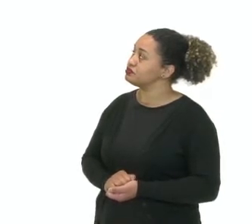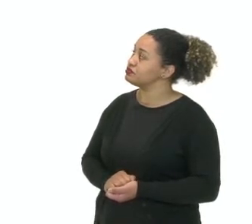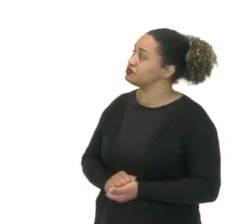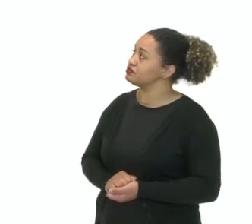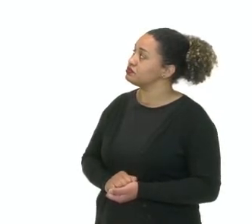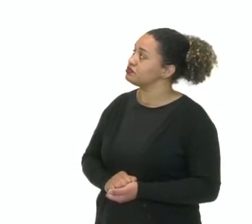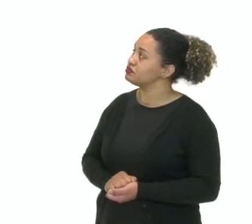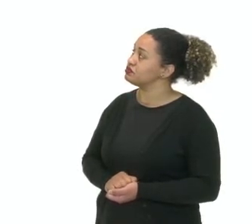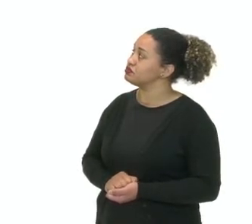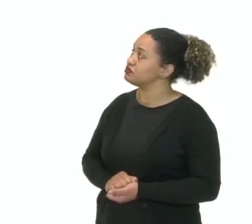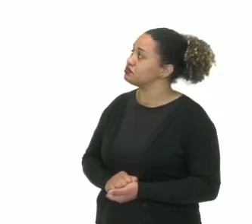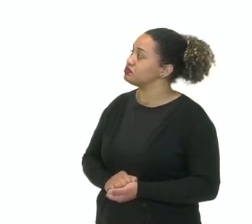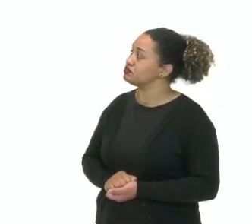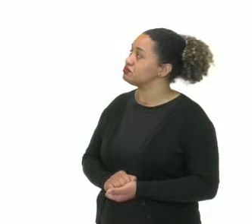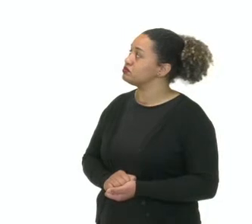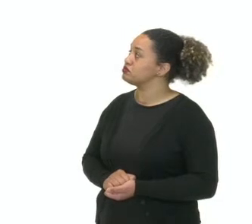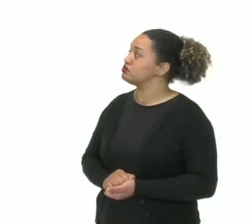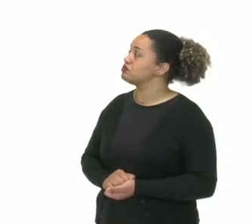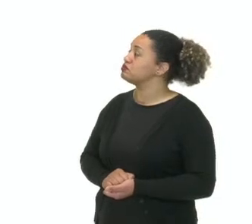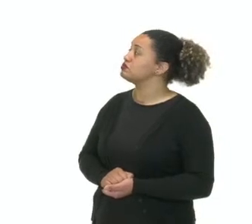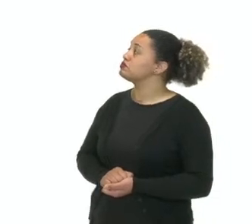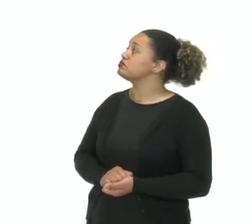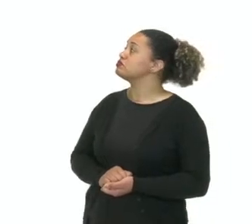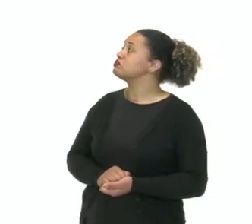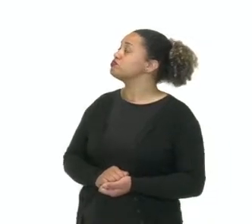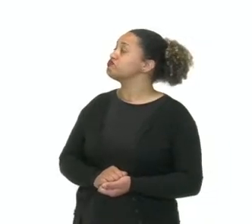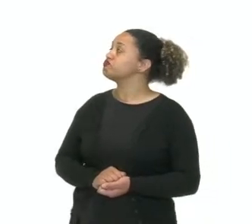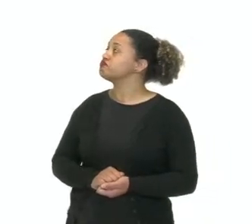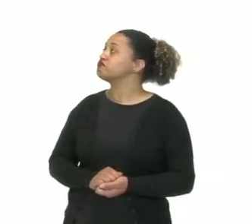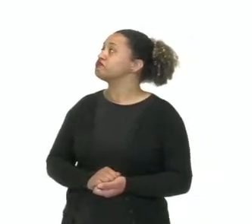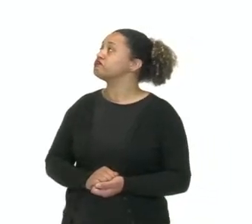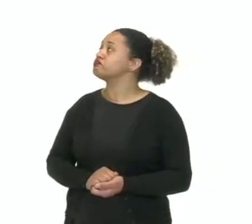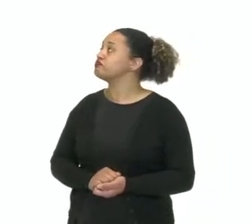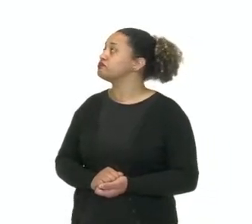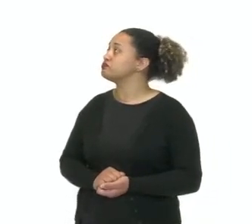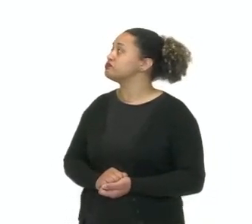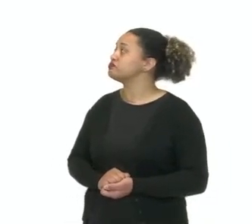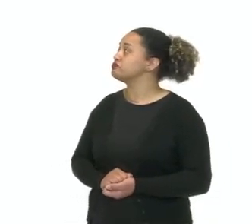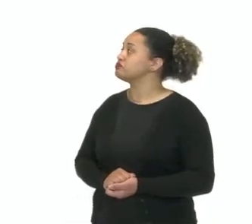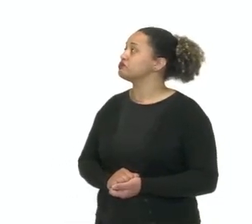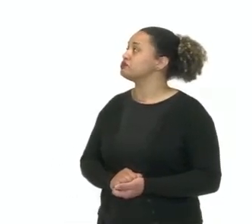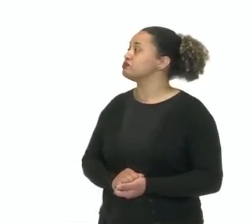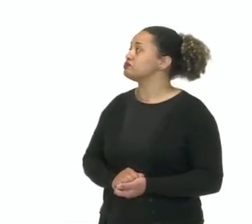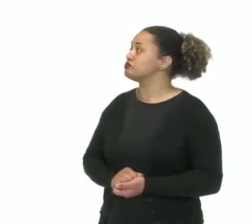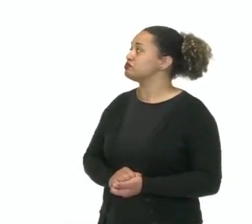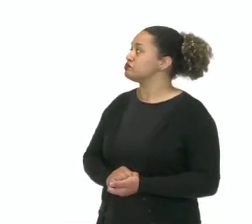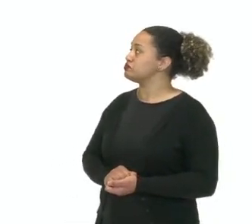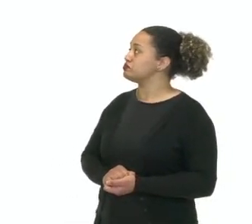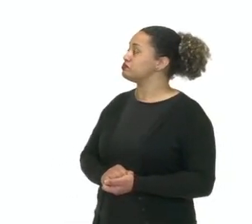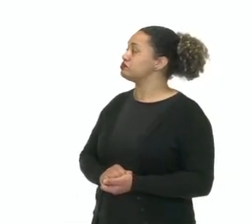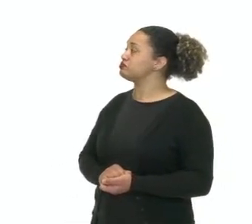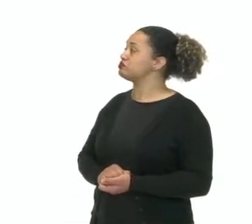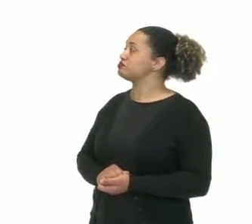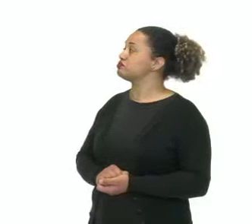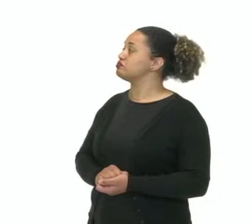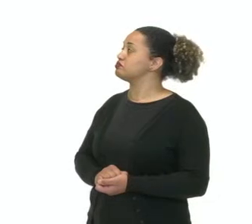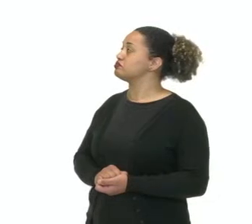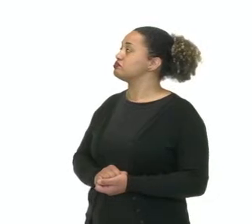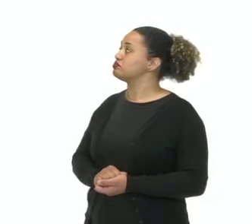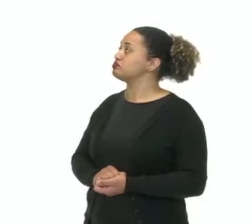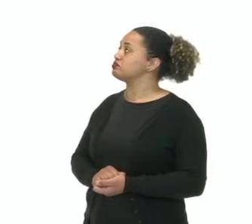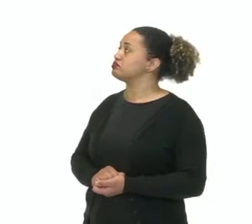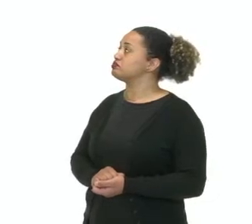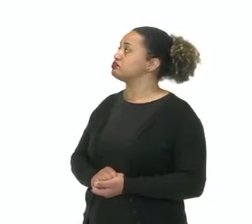é observado nos resultados obtidos por diversos países latino-americanos, que para fazer frente à emergência